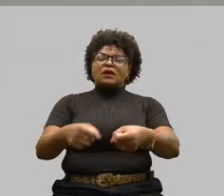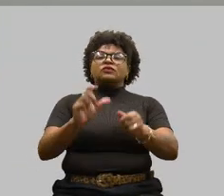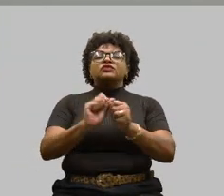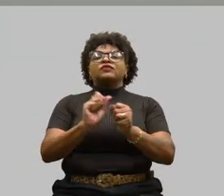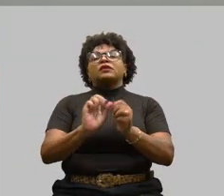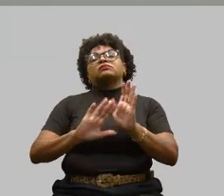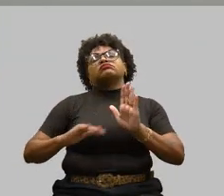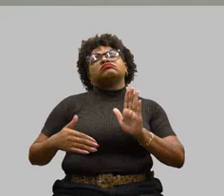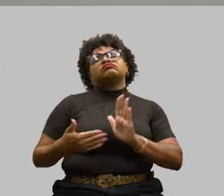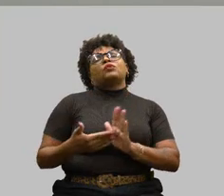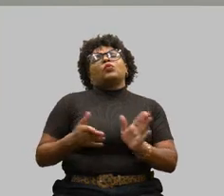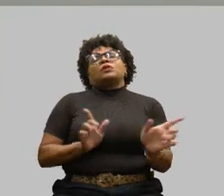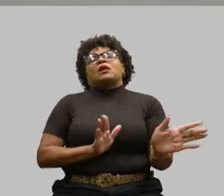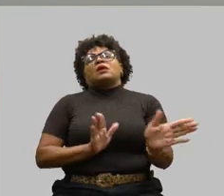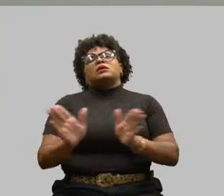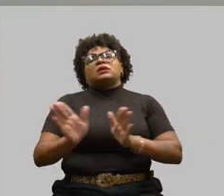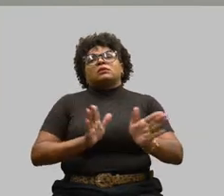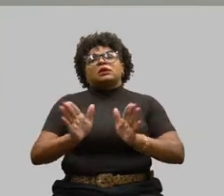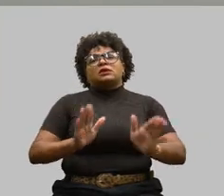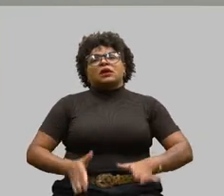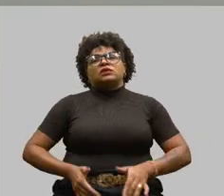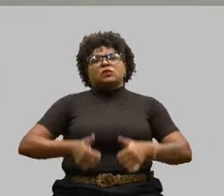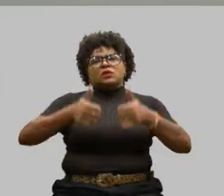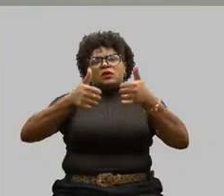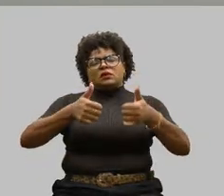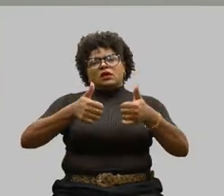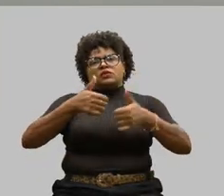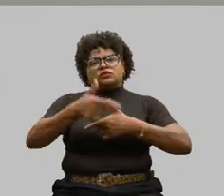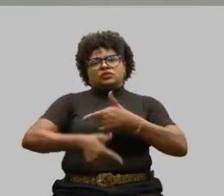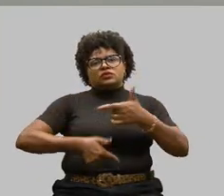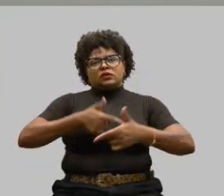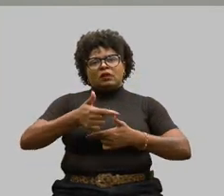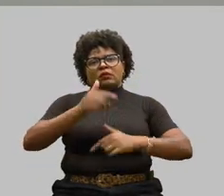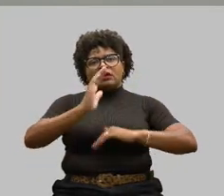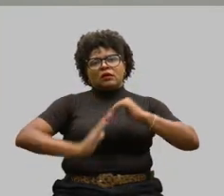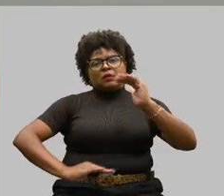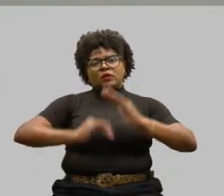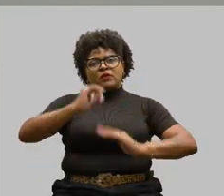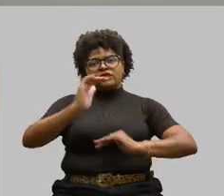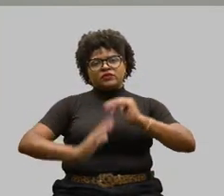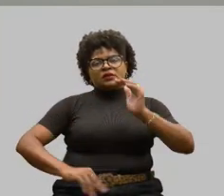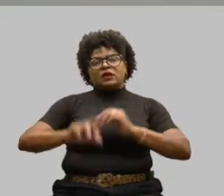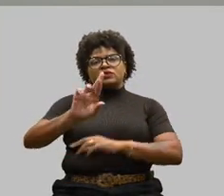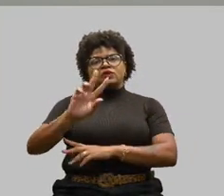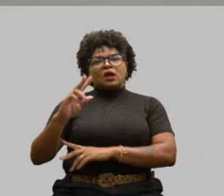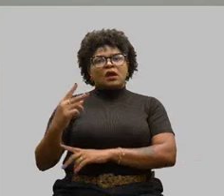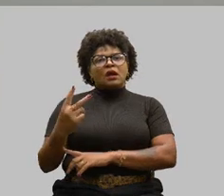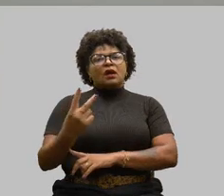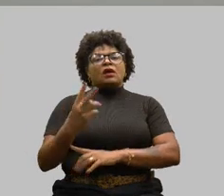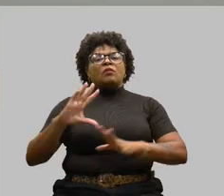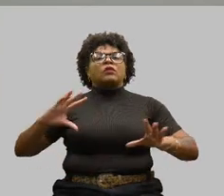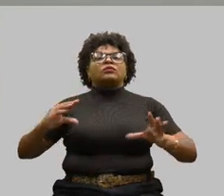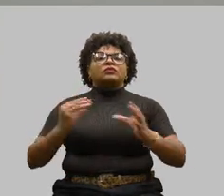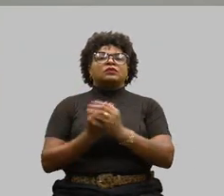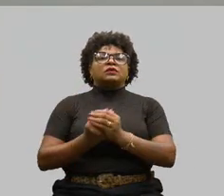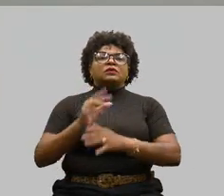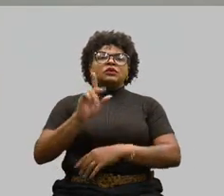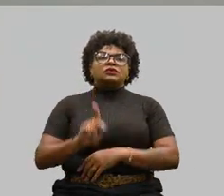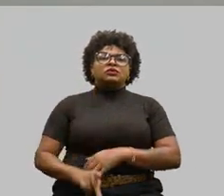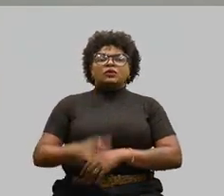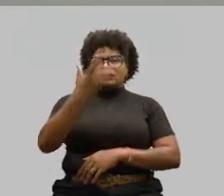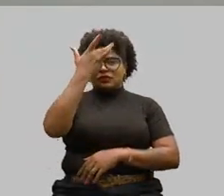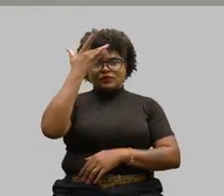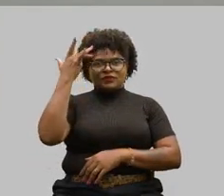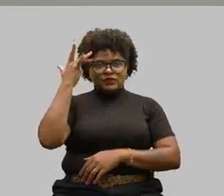e qualificação dos empregadores e profissionais de Recursos Humanos para inclusão de pessoas com deficiência